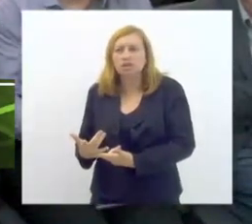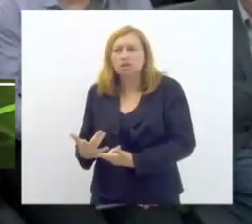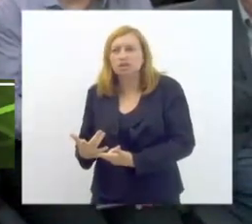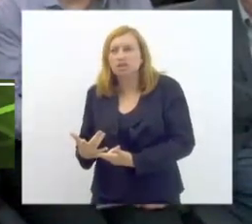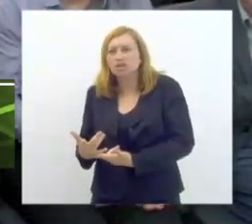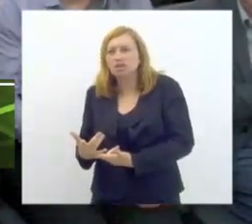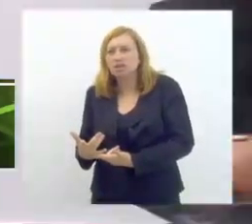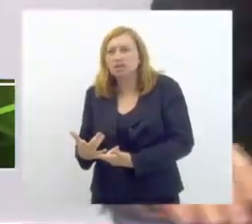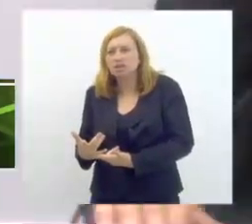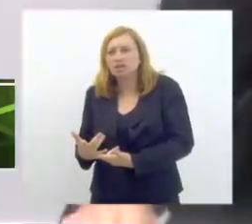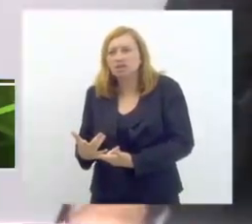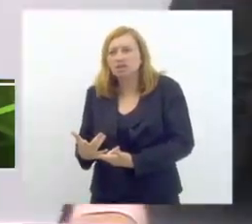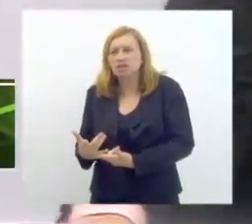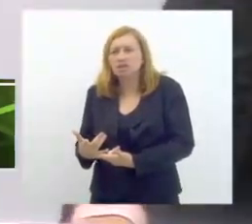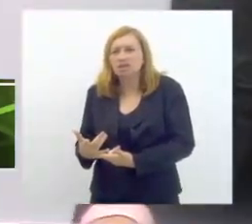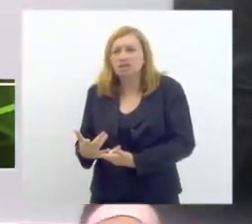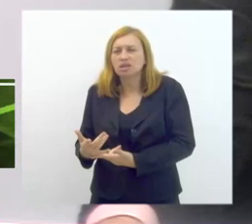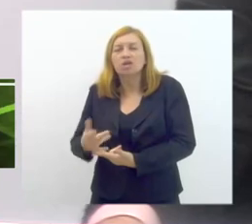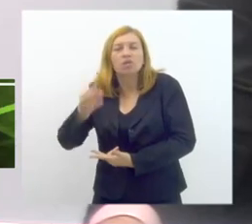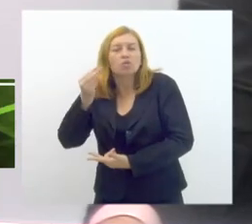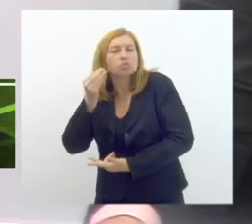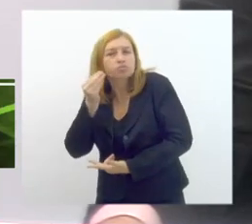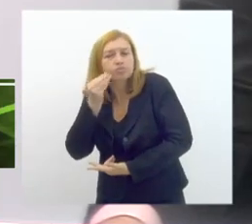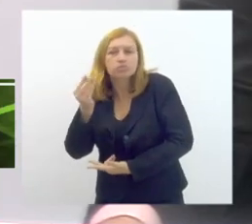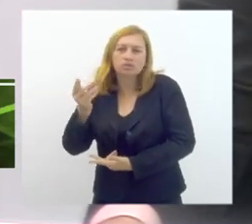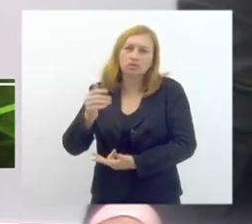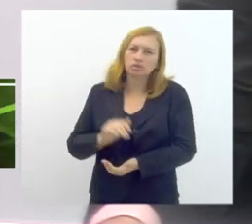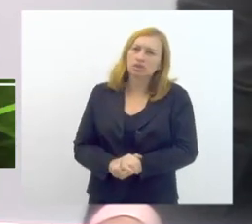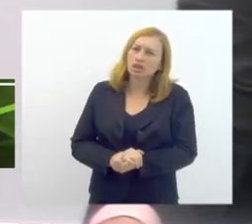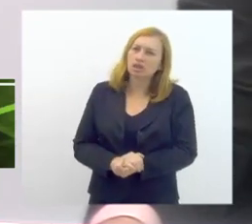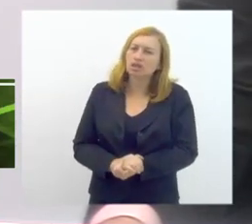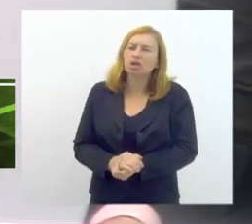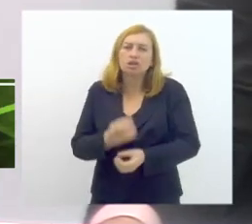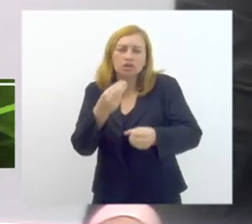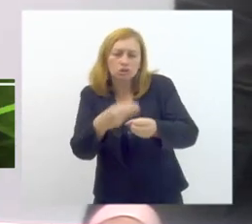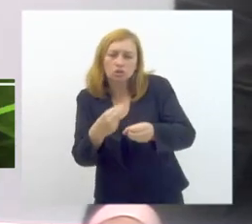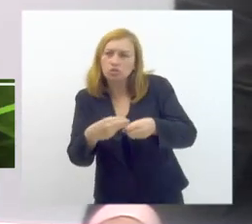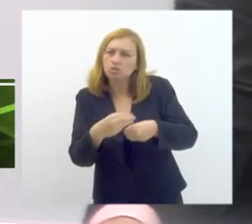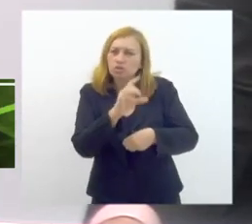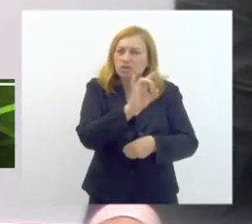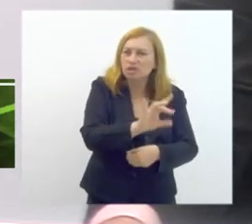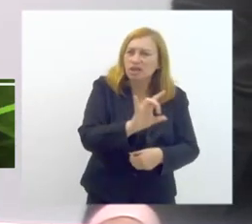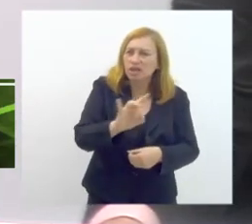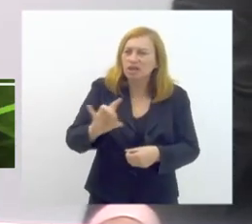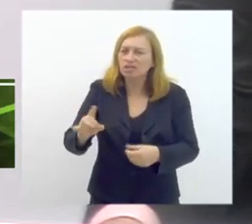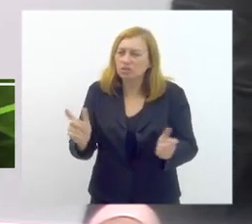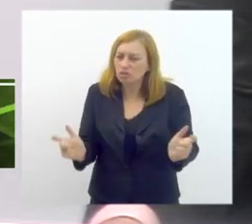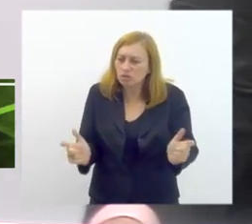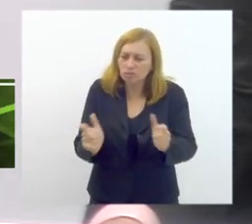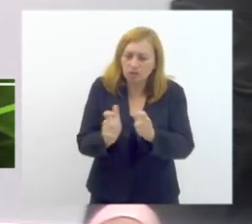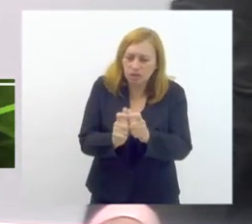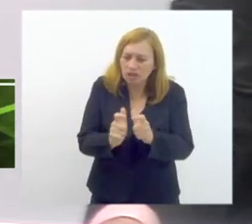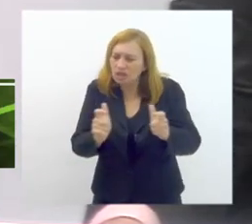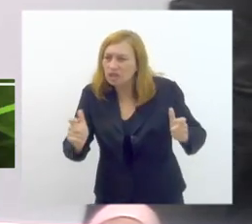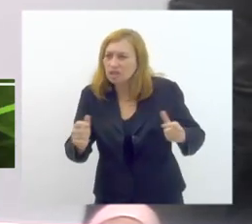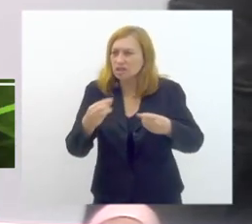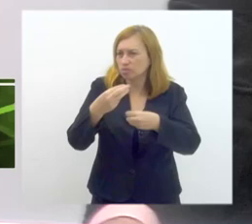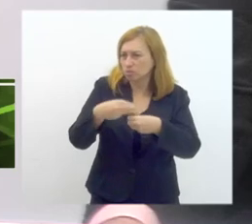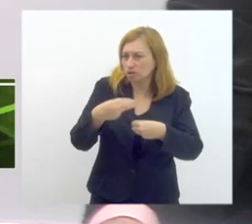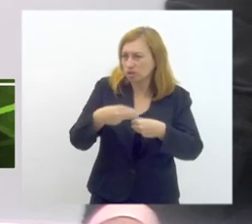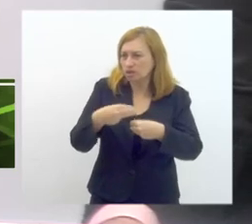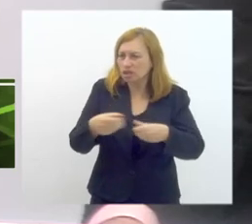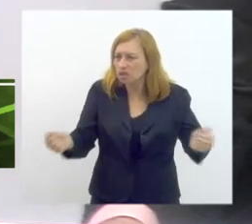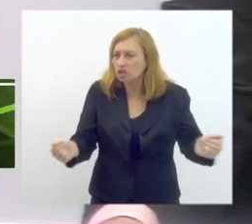que trouxesse essa oportunidade dos municípios, sobretudo dos menores municípios,